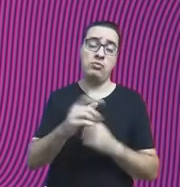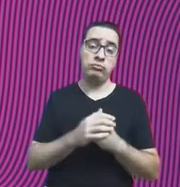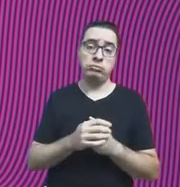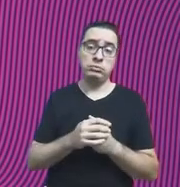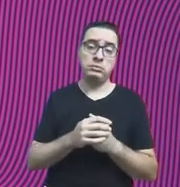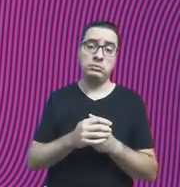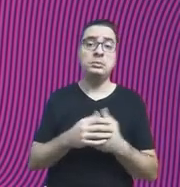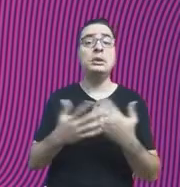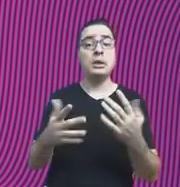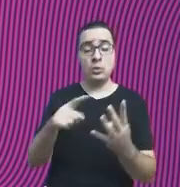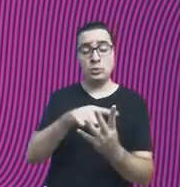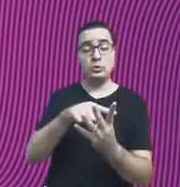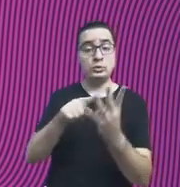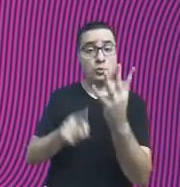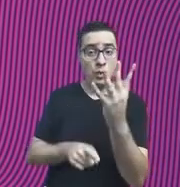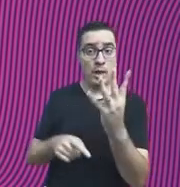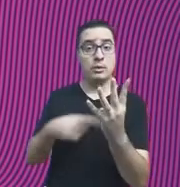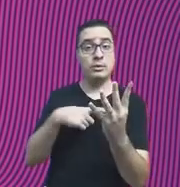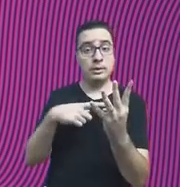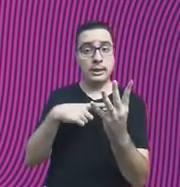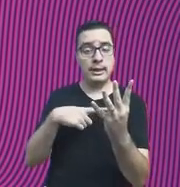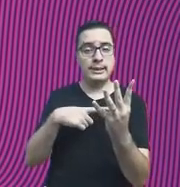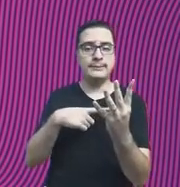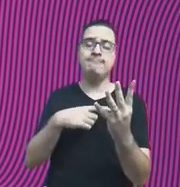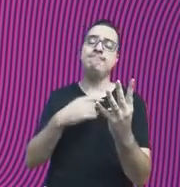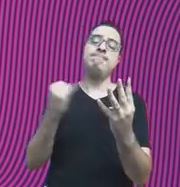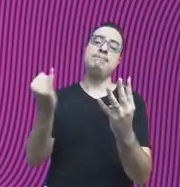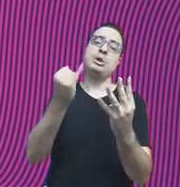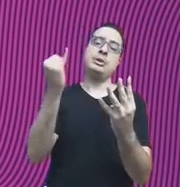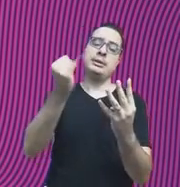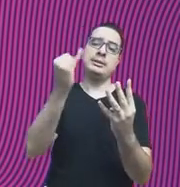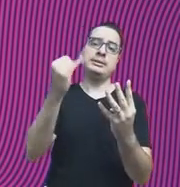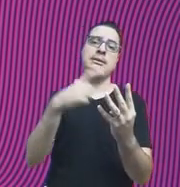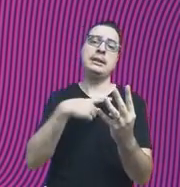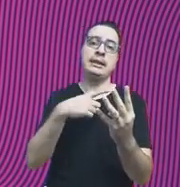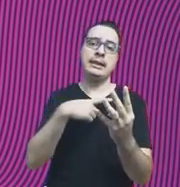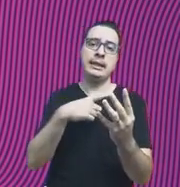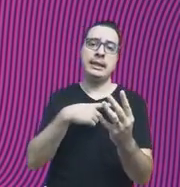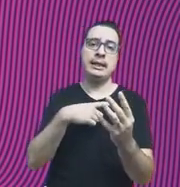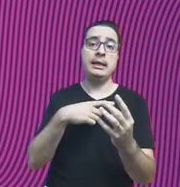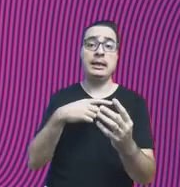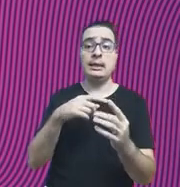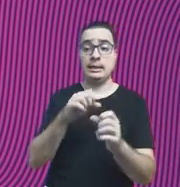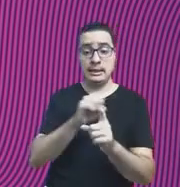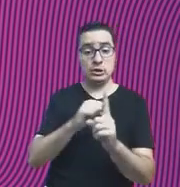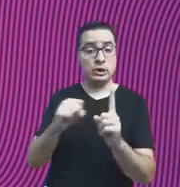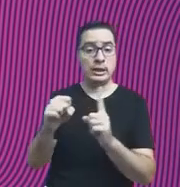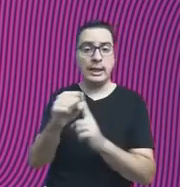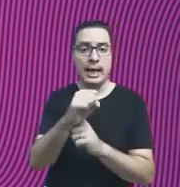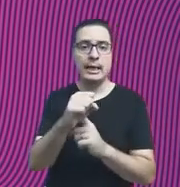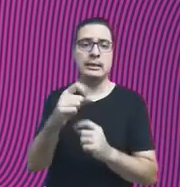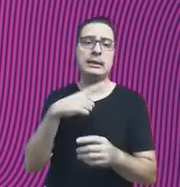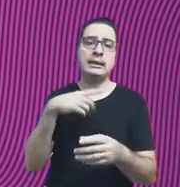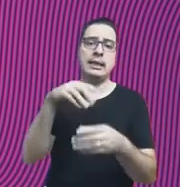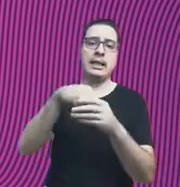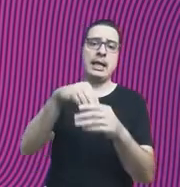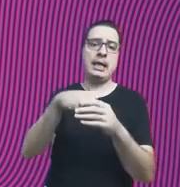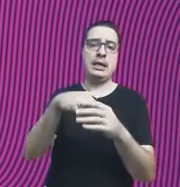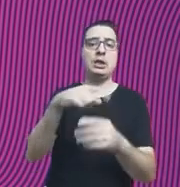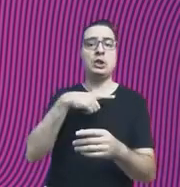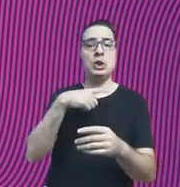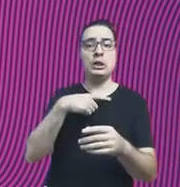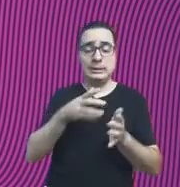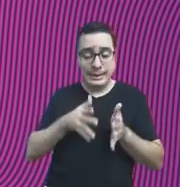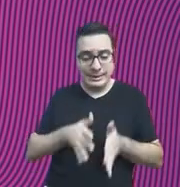quatro elementos são eminentemente ações imanentes da sociedade. Nós nascemos com esse coeficiente. Nós